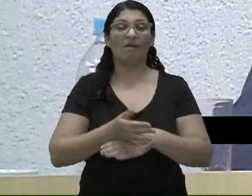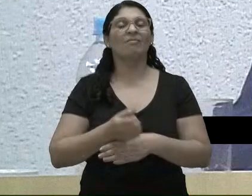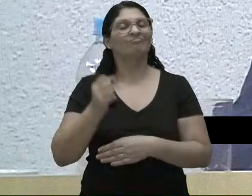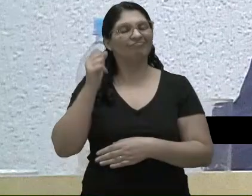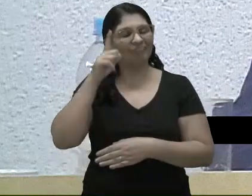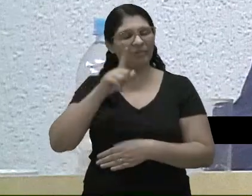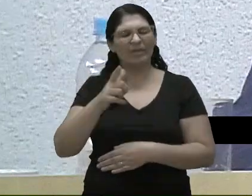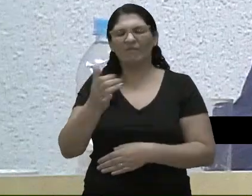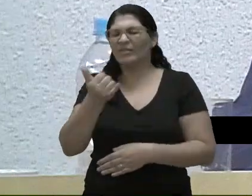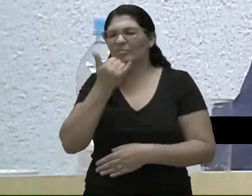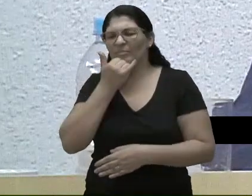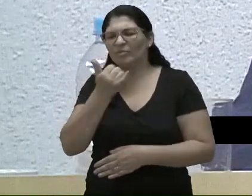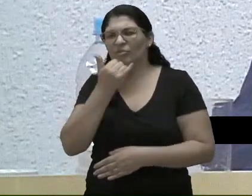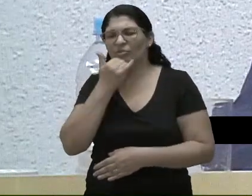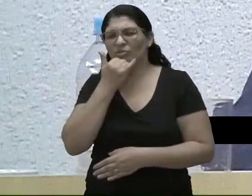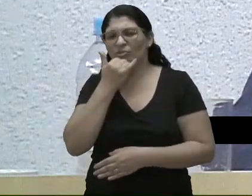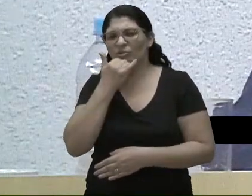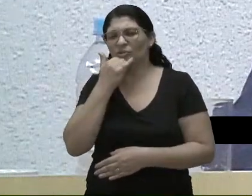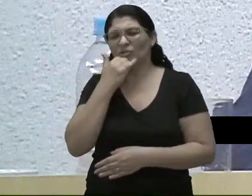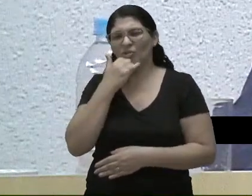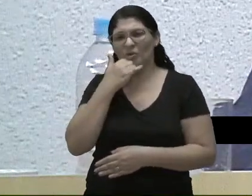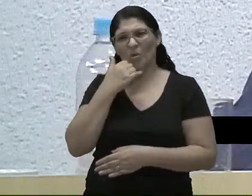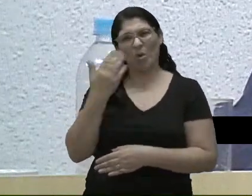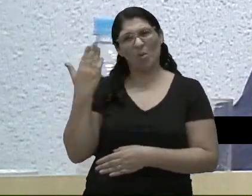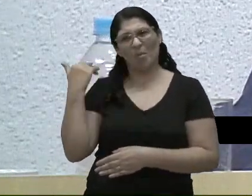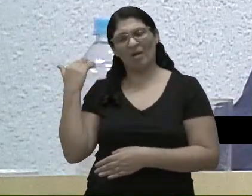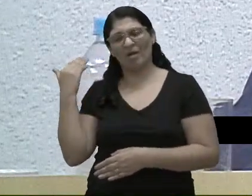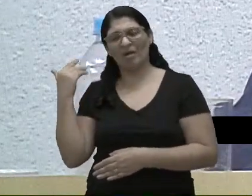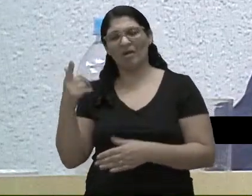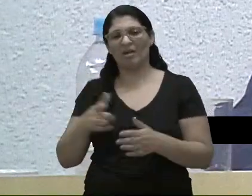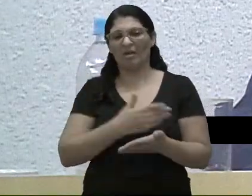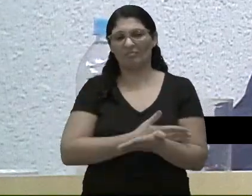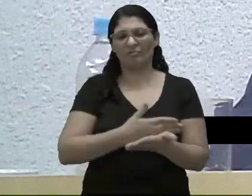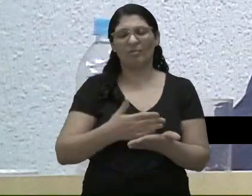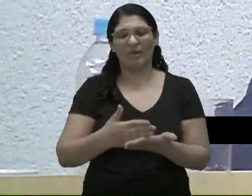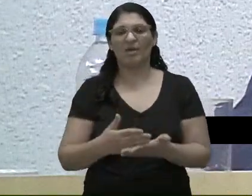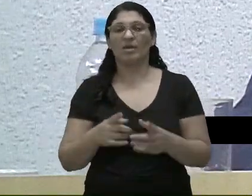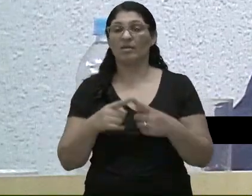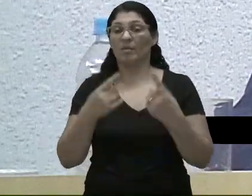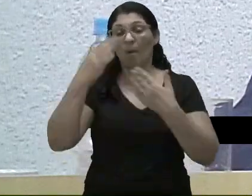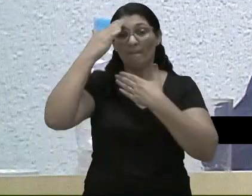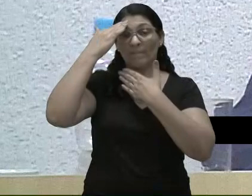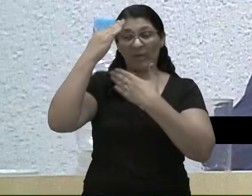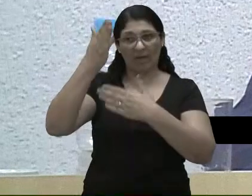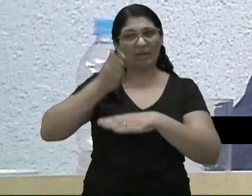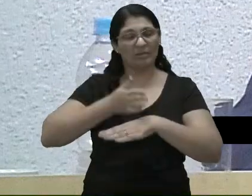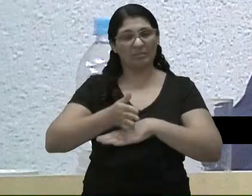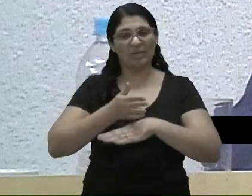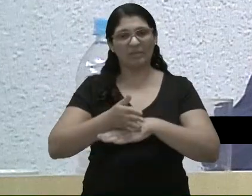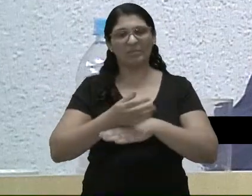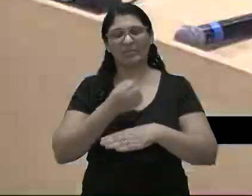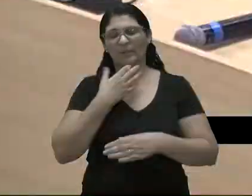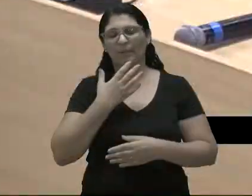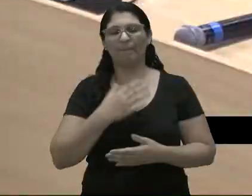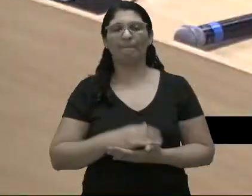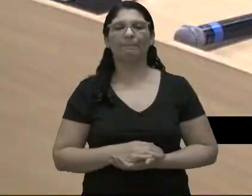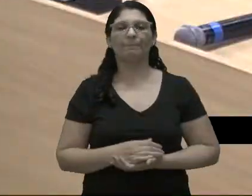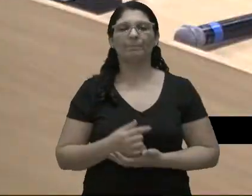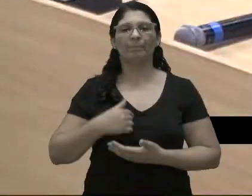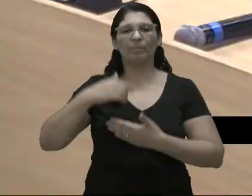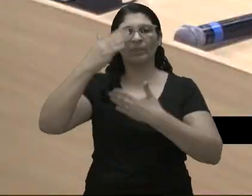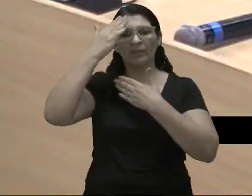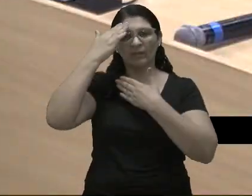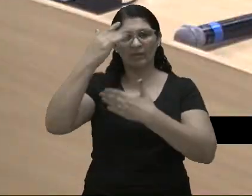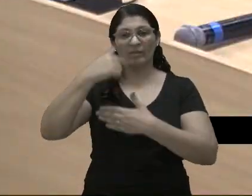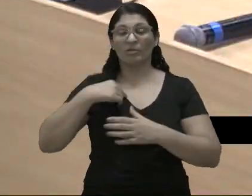uma vez, peço desculpa pelo aquele pequeno contratempo ali que nós tivemos, mas obrigado pela sua participação, tá bom? Eu que agradeço, eu